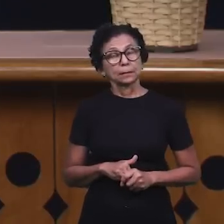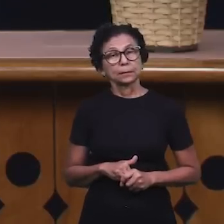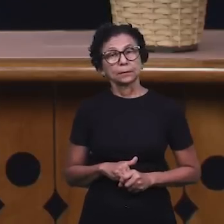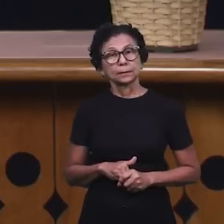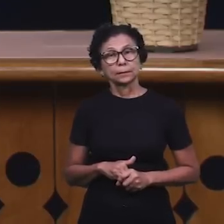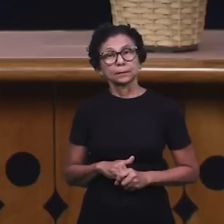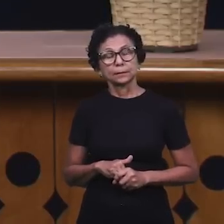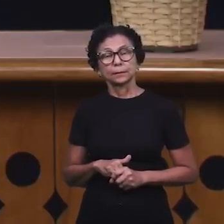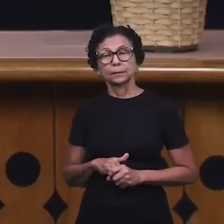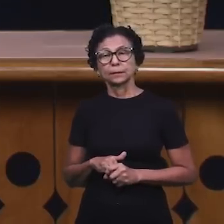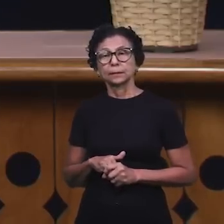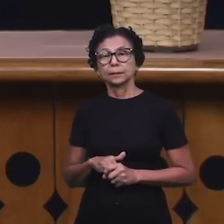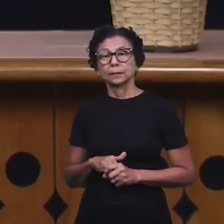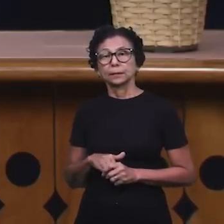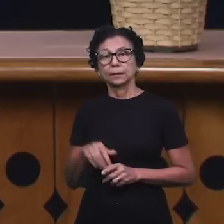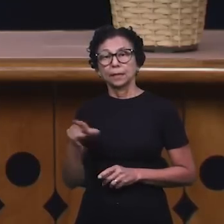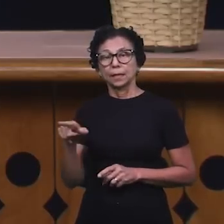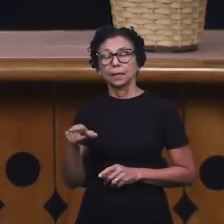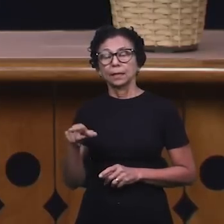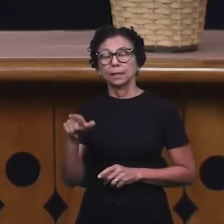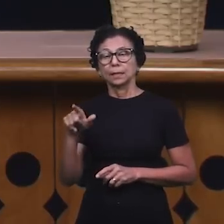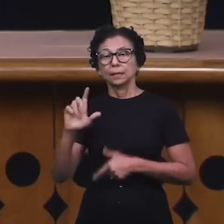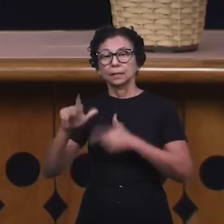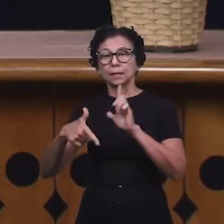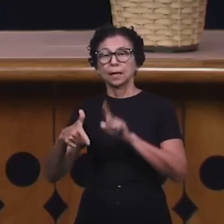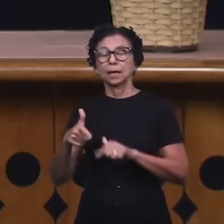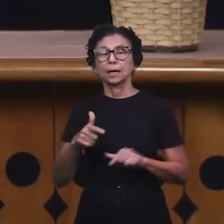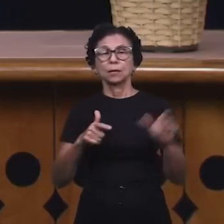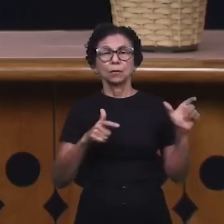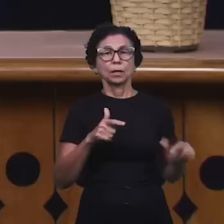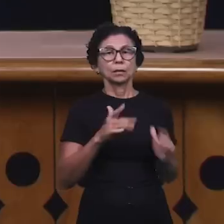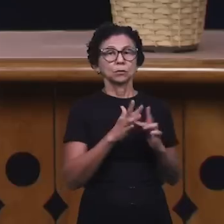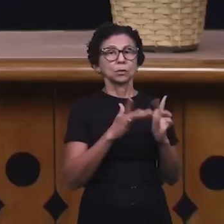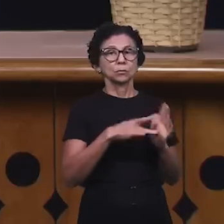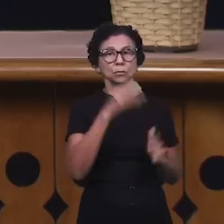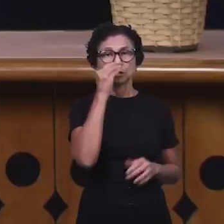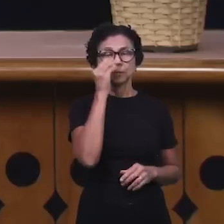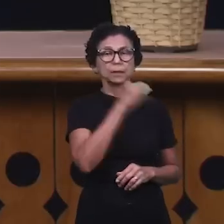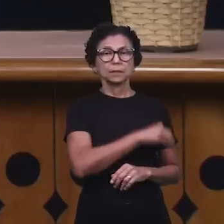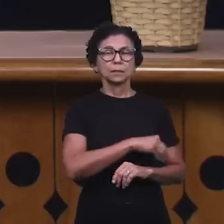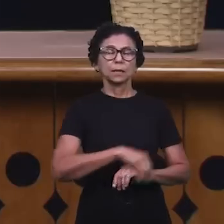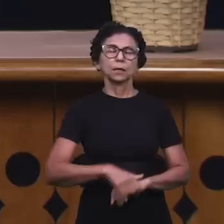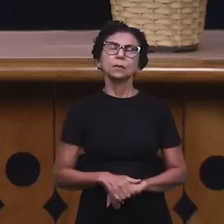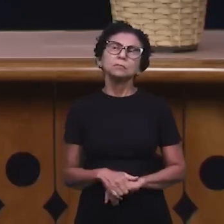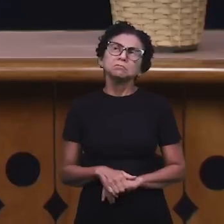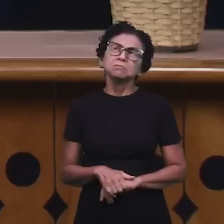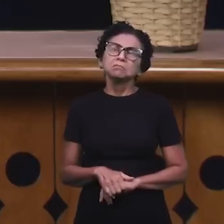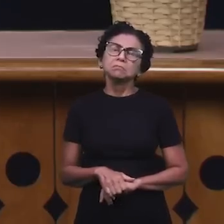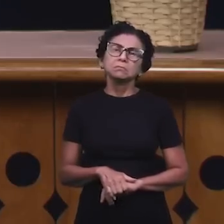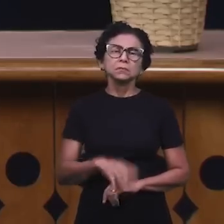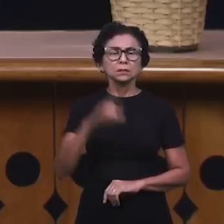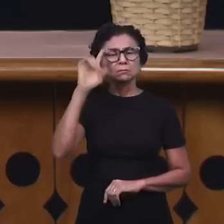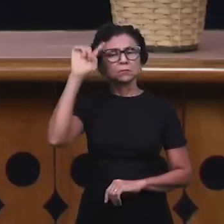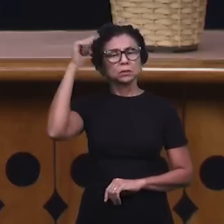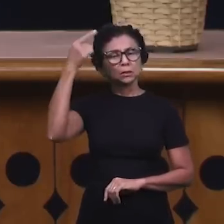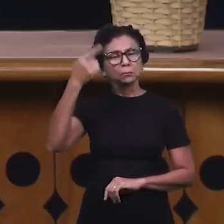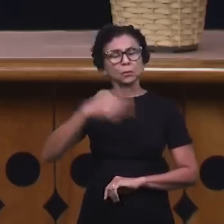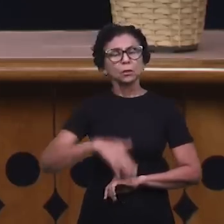domingo, no dia seguinte, Jesus voltou a Betânia, pernoitou lá com os discípulos, e fazia isso todos os dias da